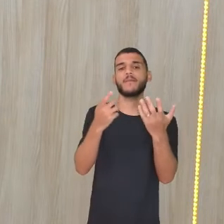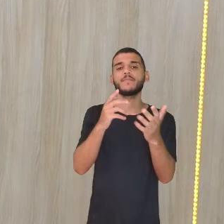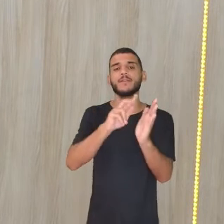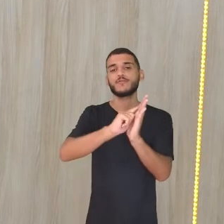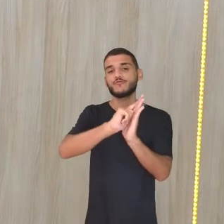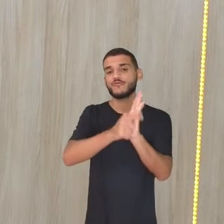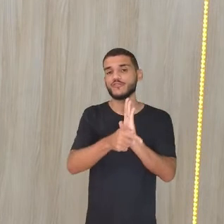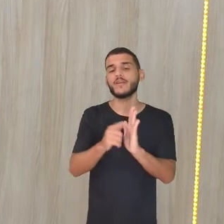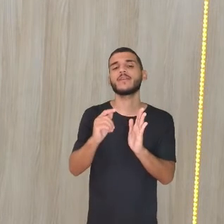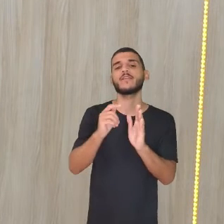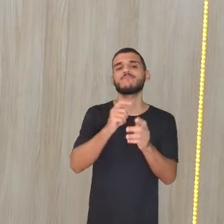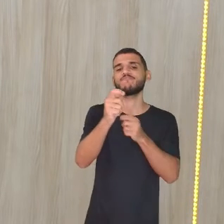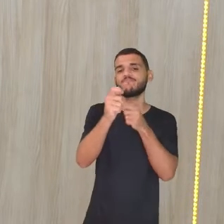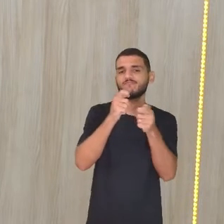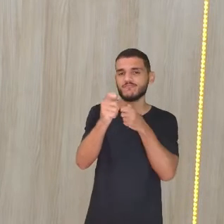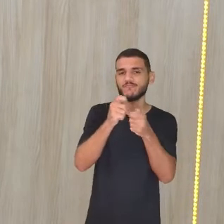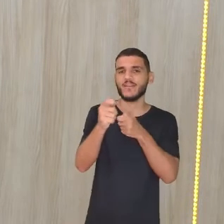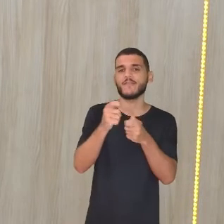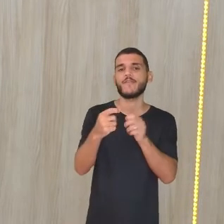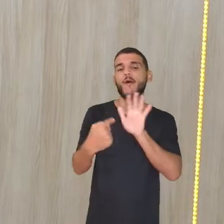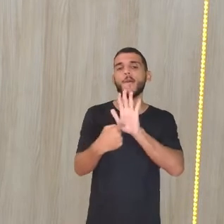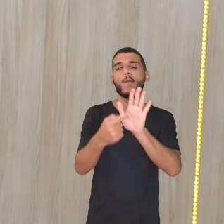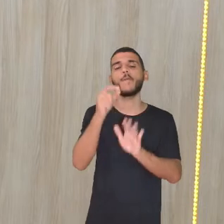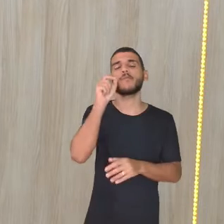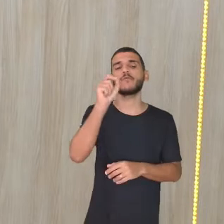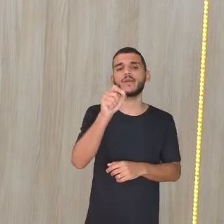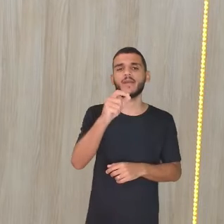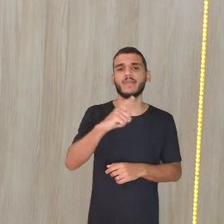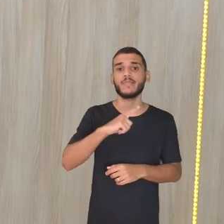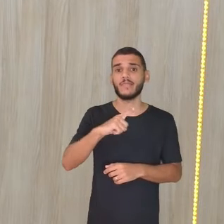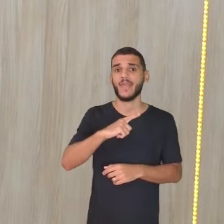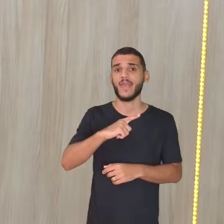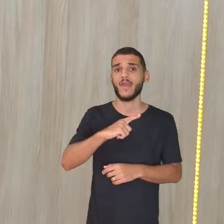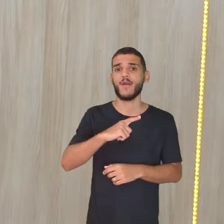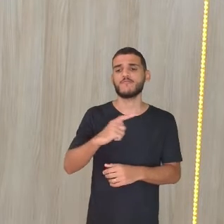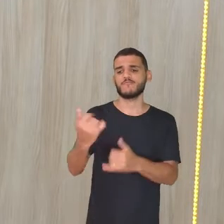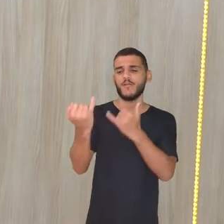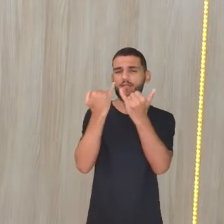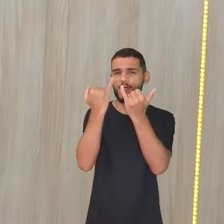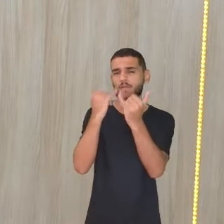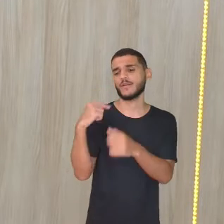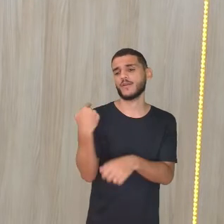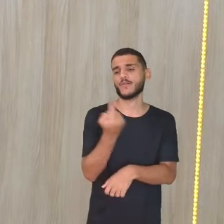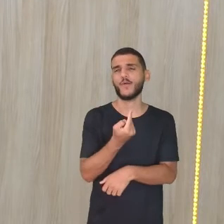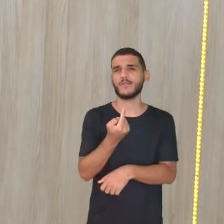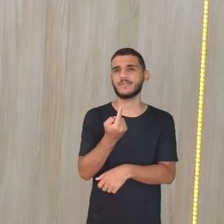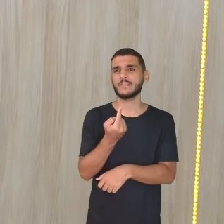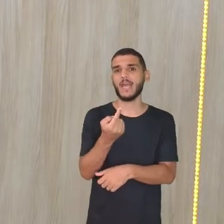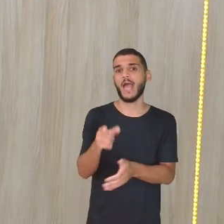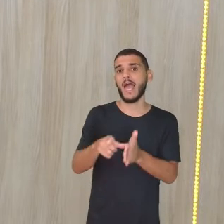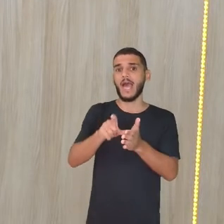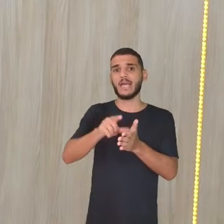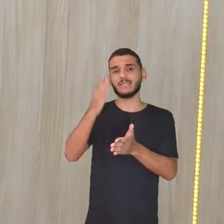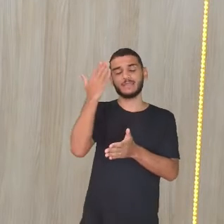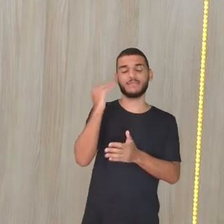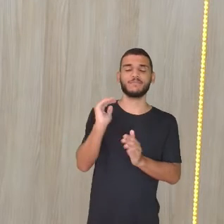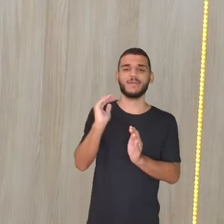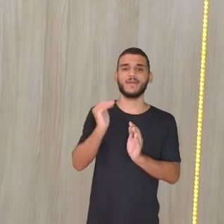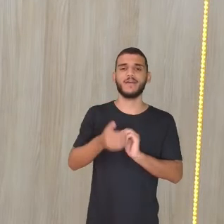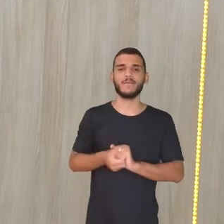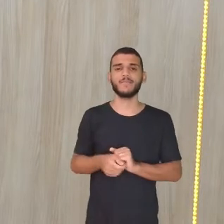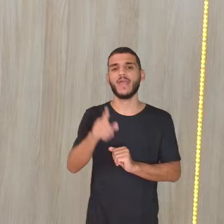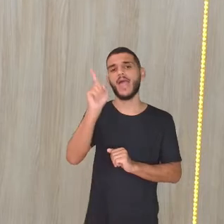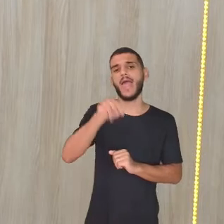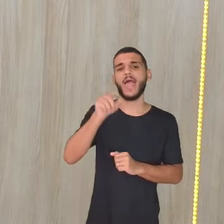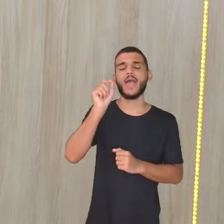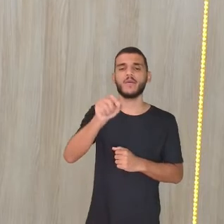entrevista, ele traz para a gente um relato, uma informação daquilo que nós não sabemos, não é? É um